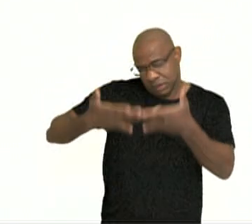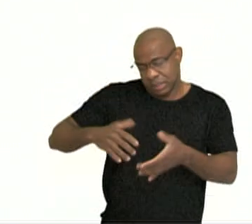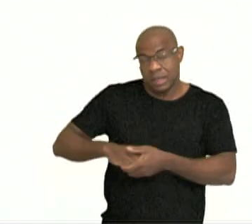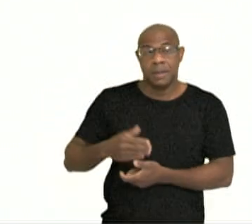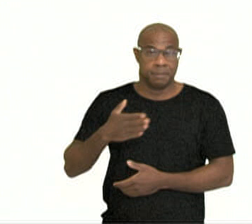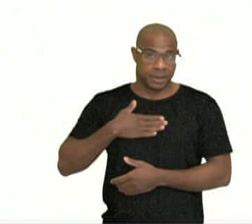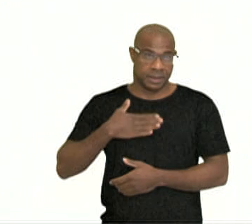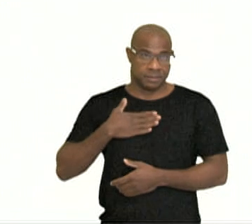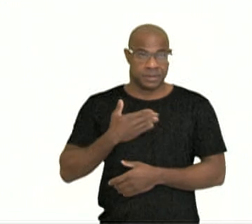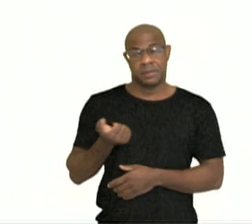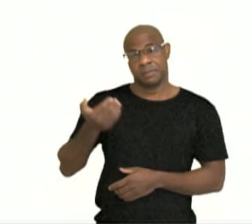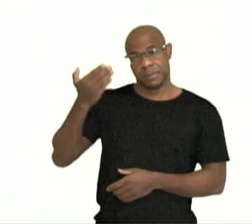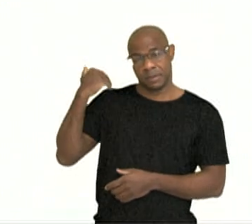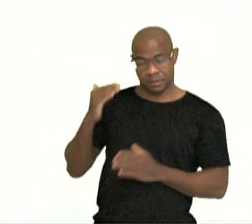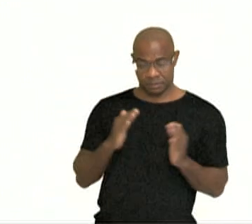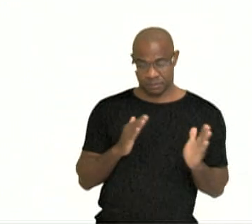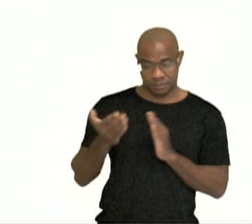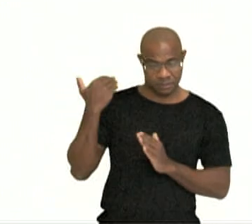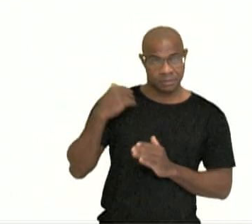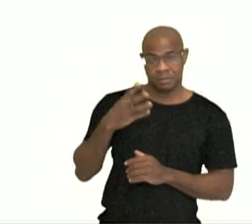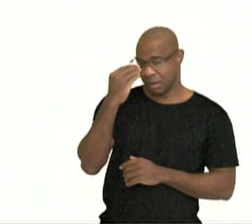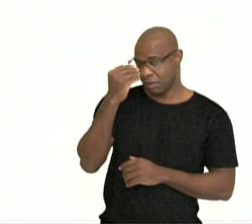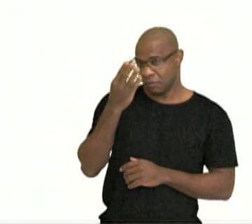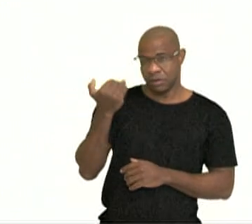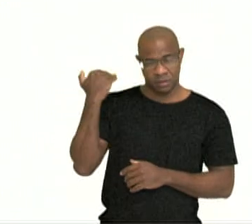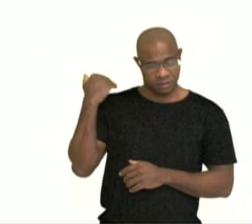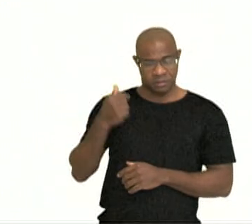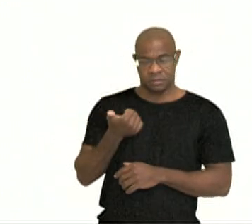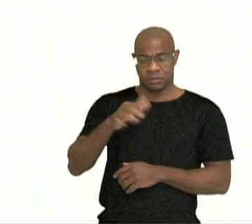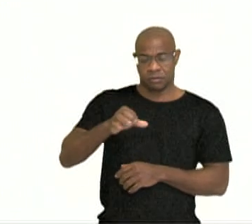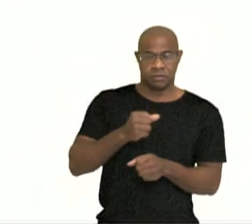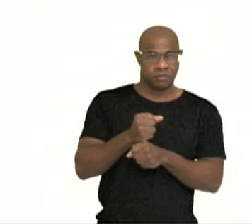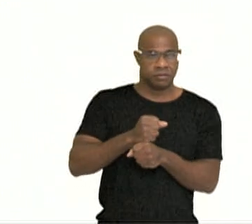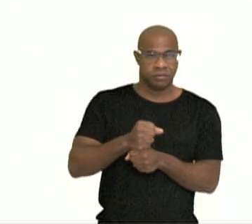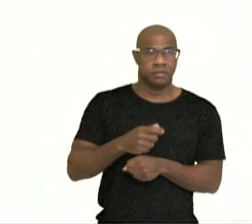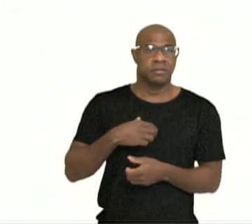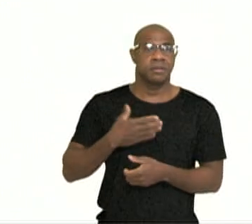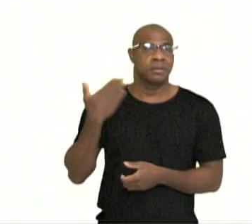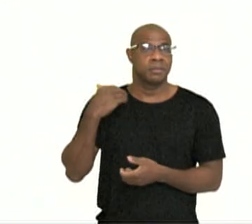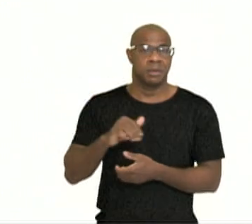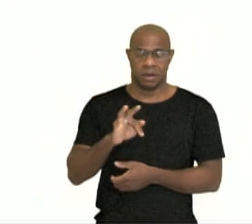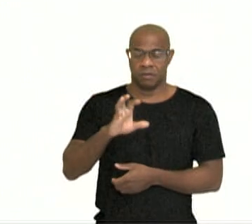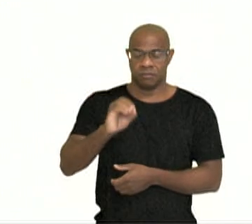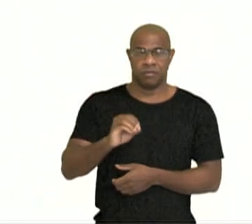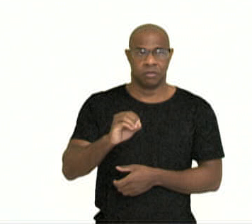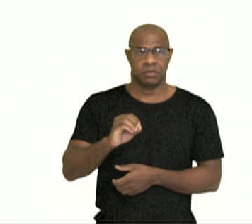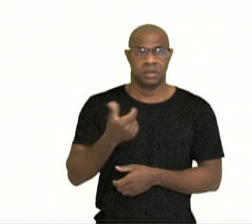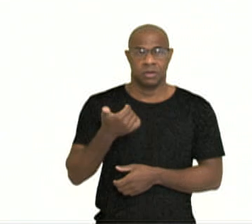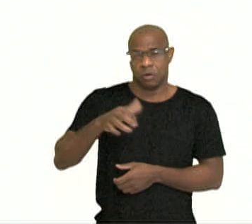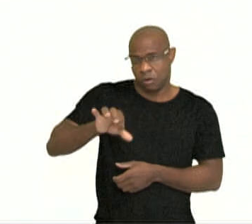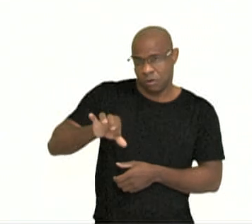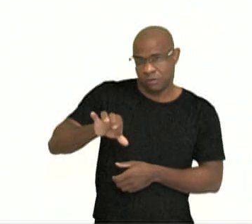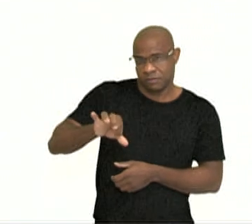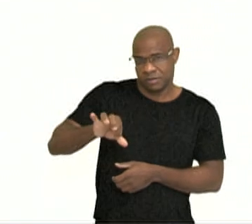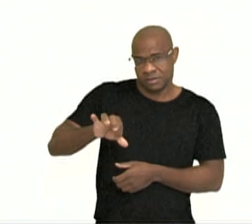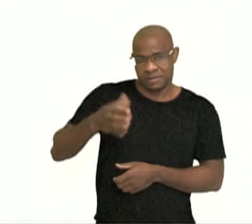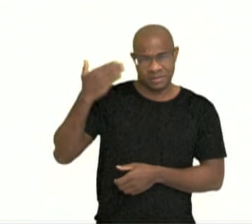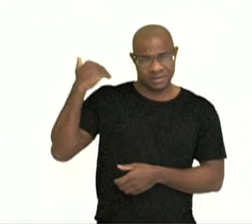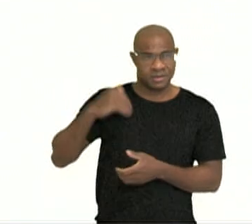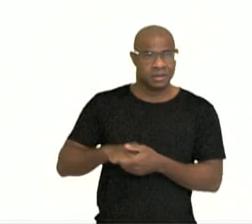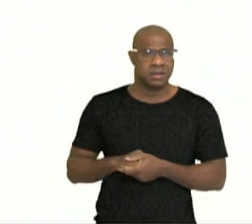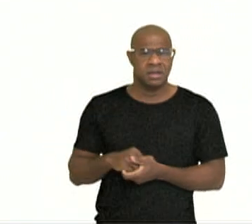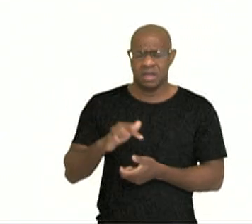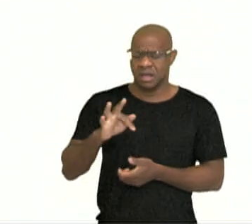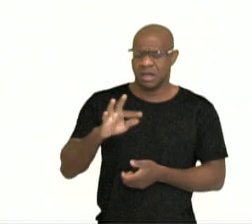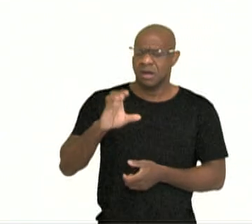mim, à época uma foca de 19 anos foi uma inesquecível lição. O que você deduz que seja uma